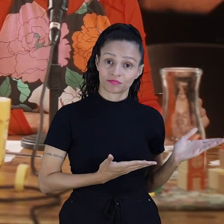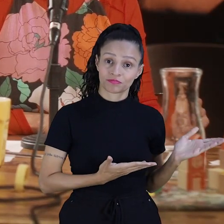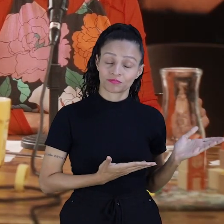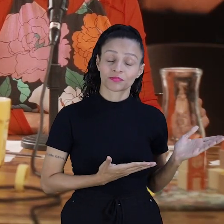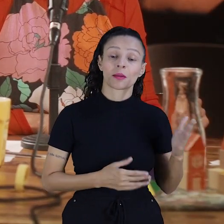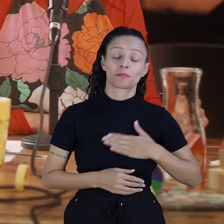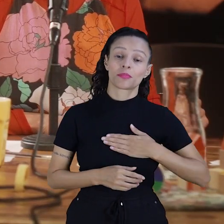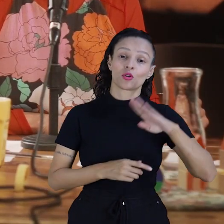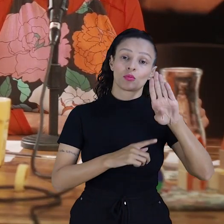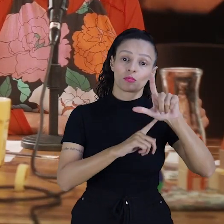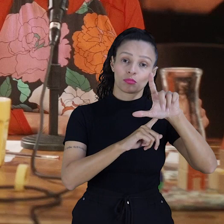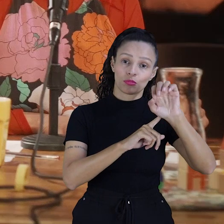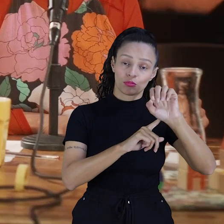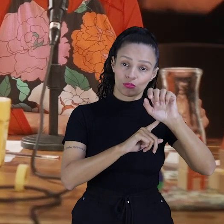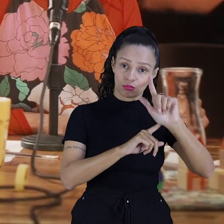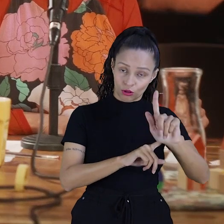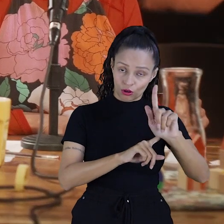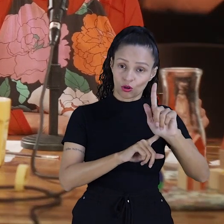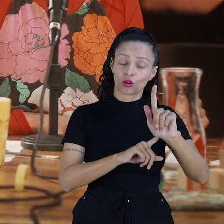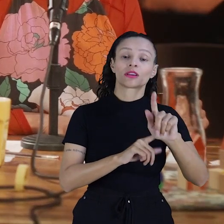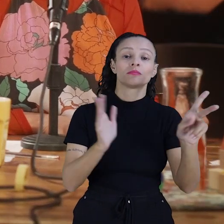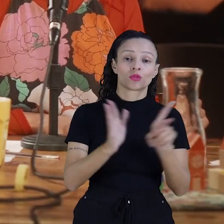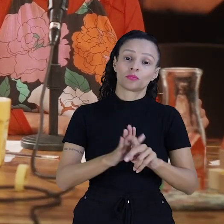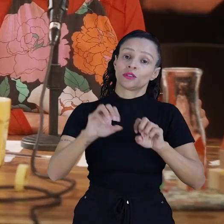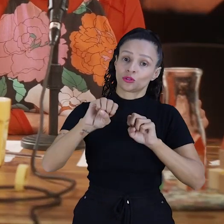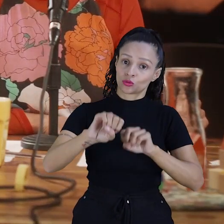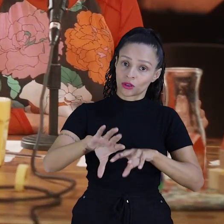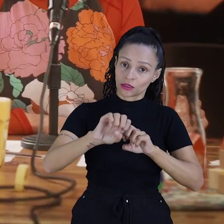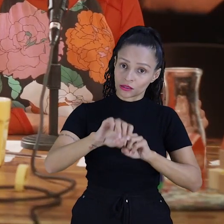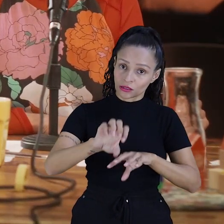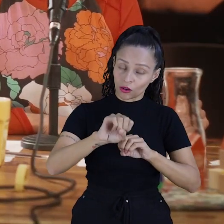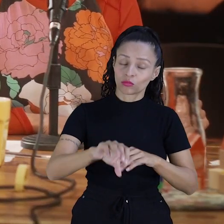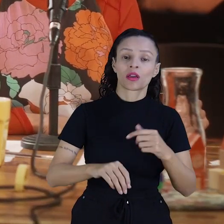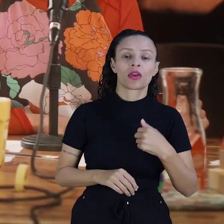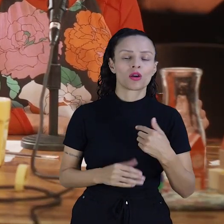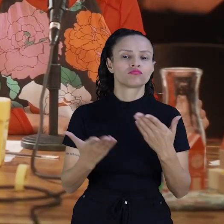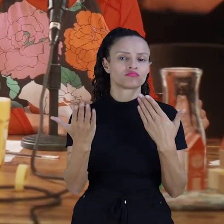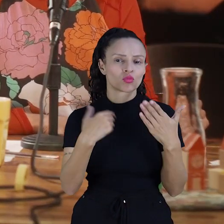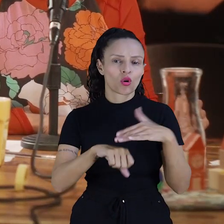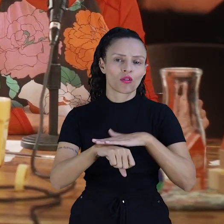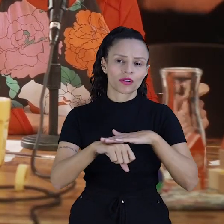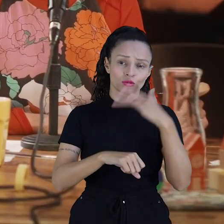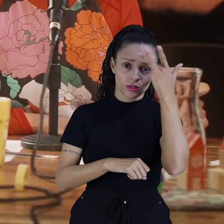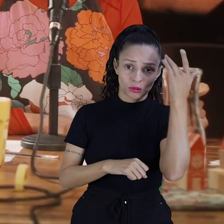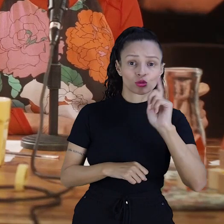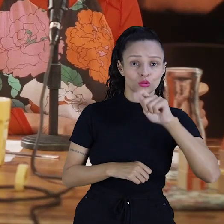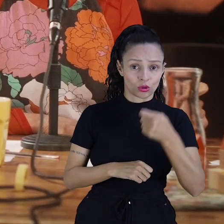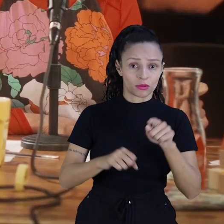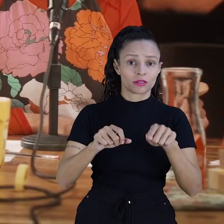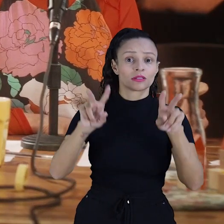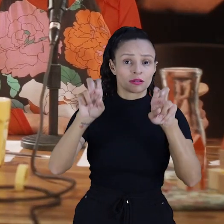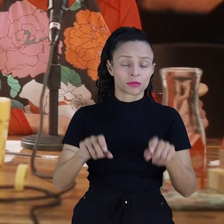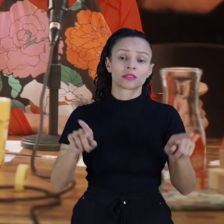@tabacoré, que é o meu blog, meu espaço, meu canal de educação, que é onde eu converso com as pessoas sobre